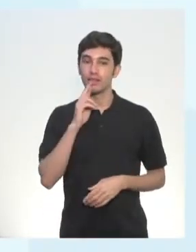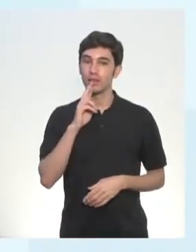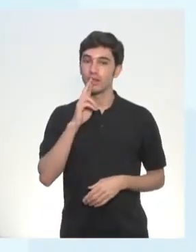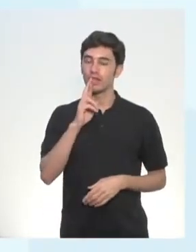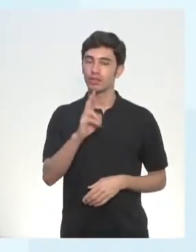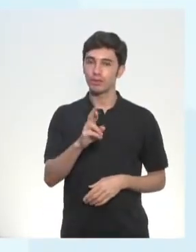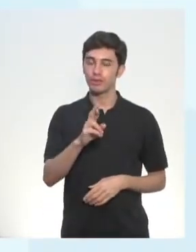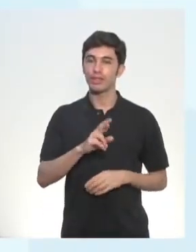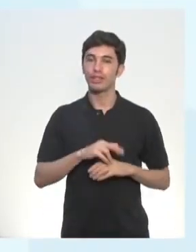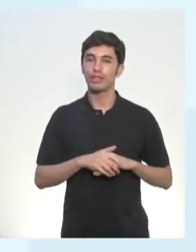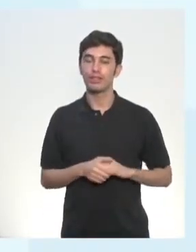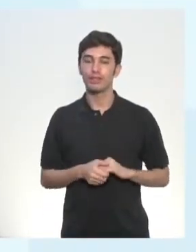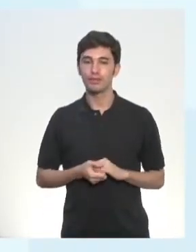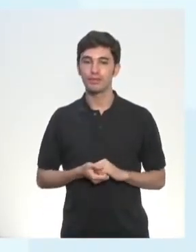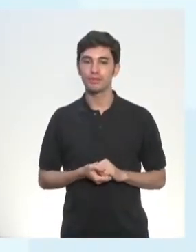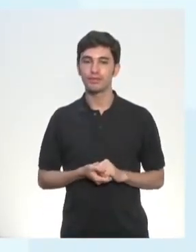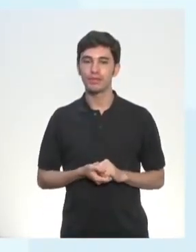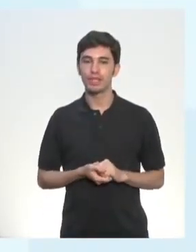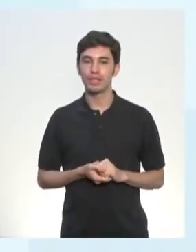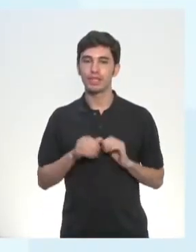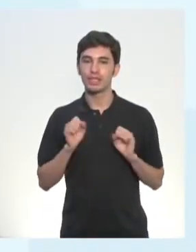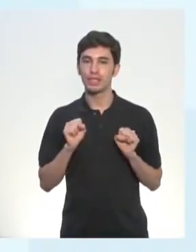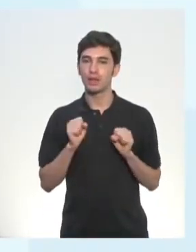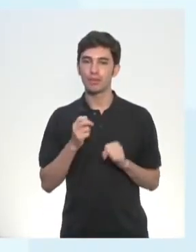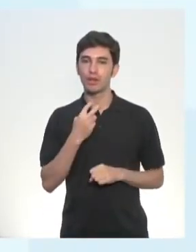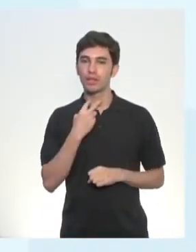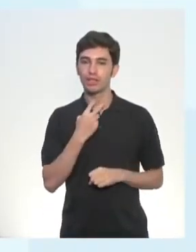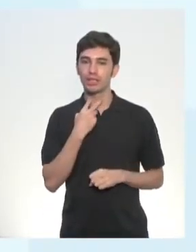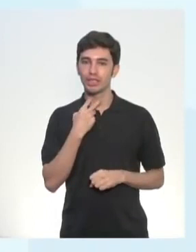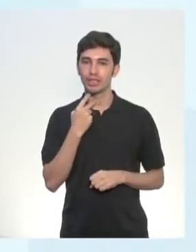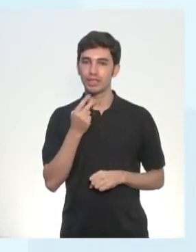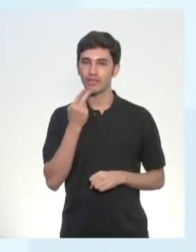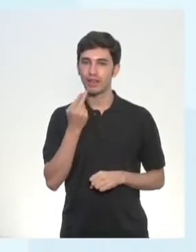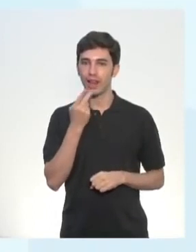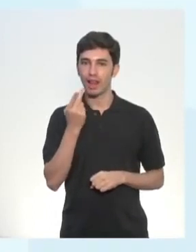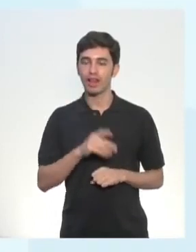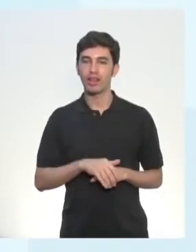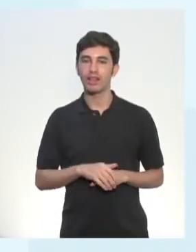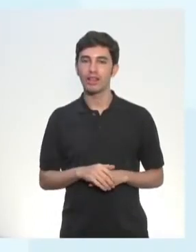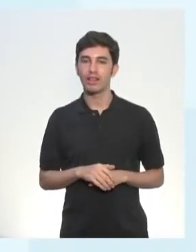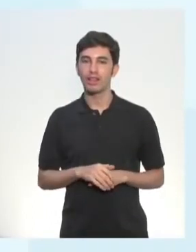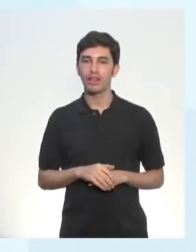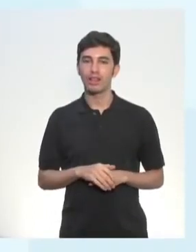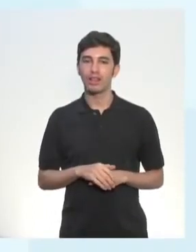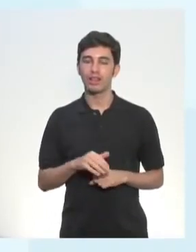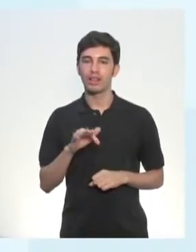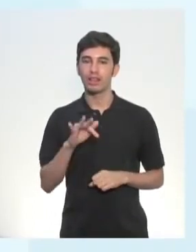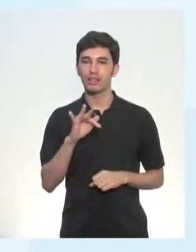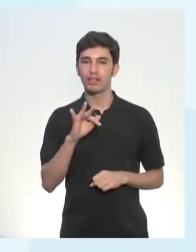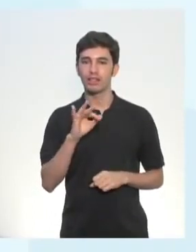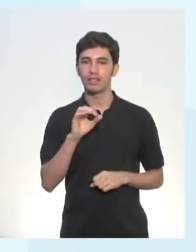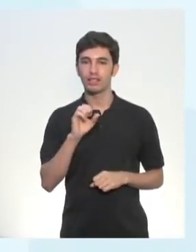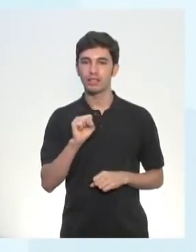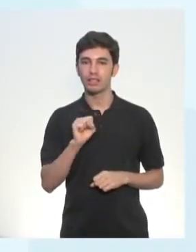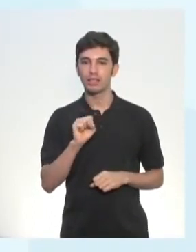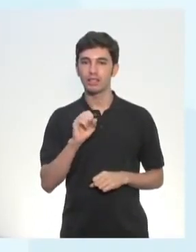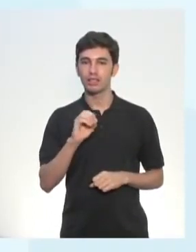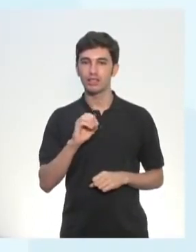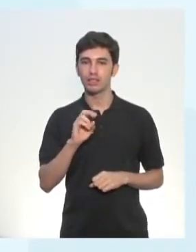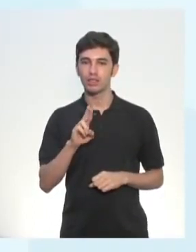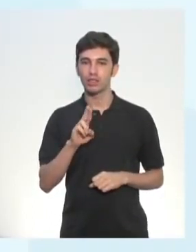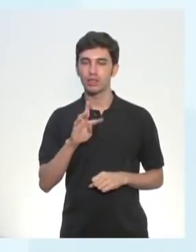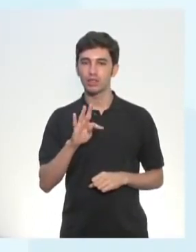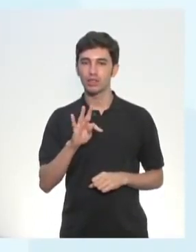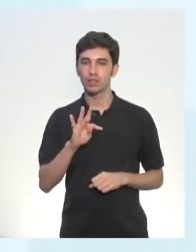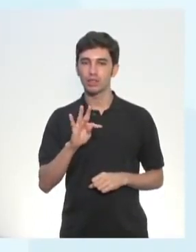pode responder South African, porque tem o from, né? Então, Musk is